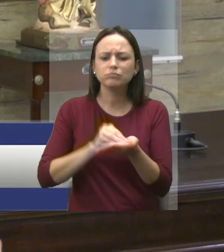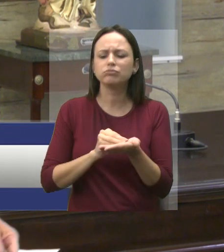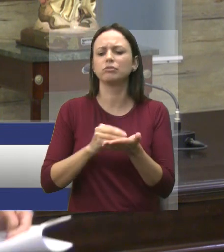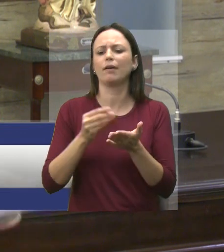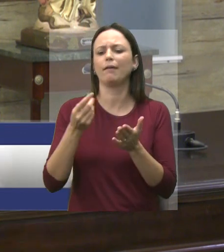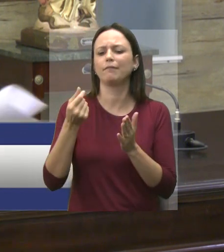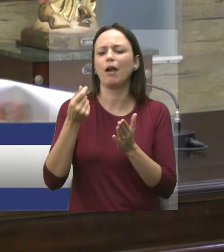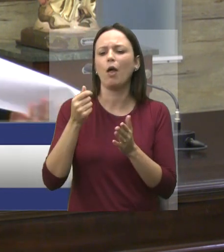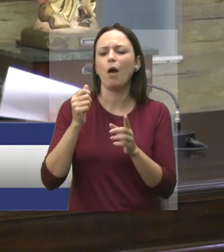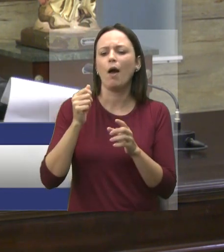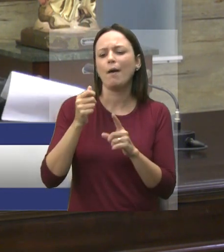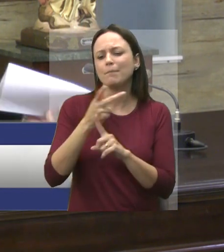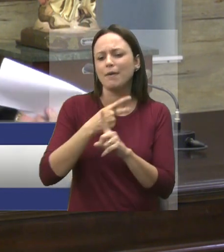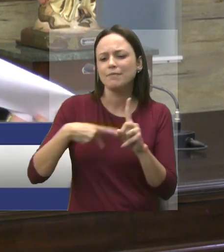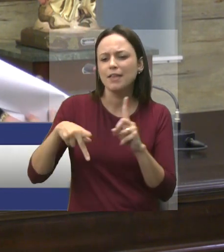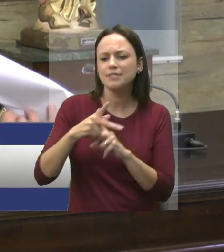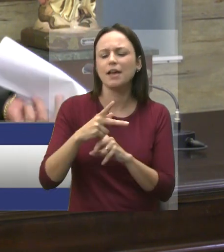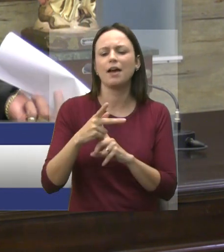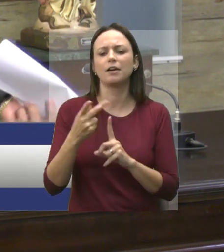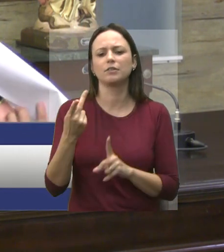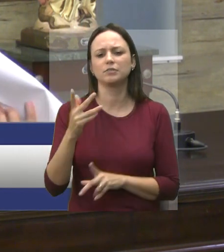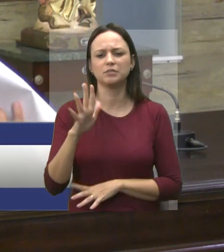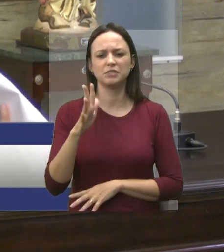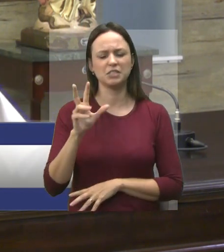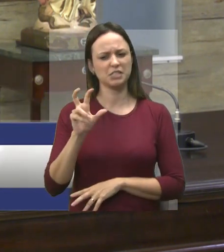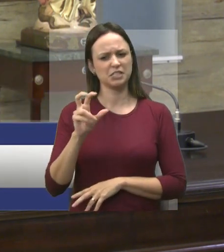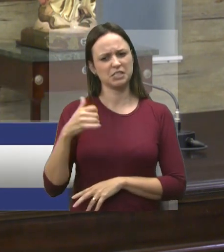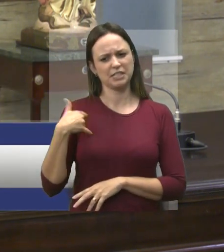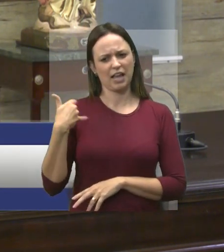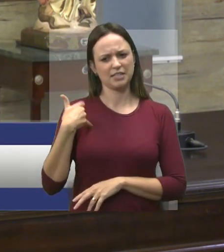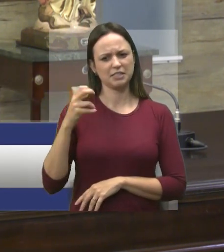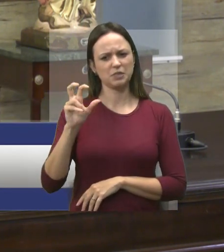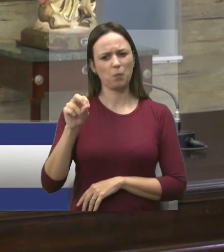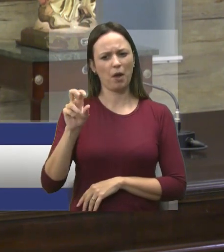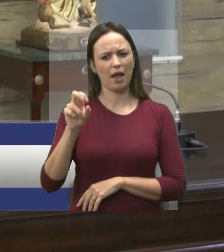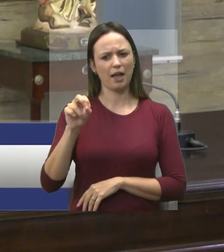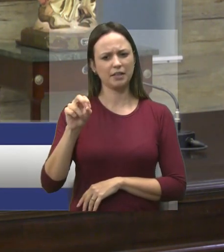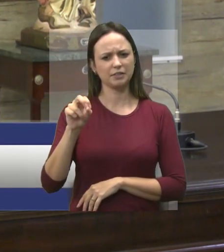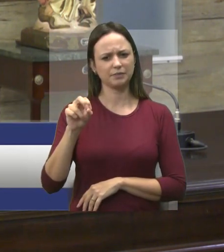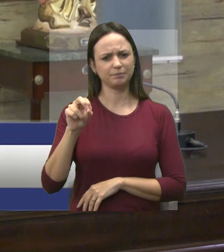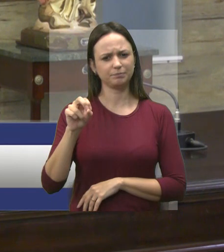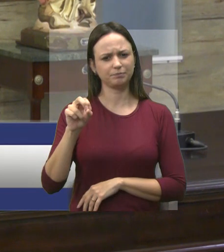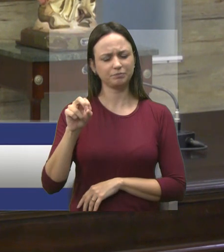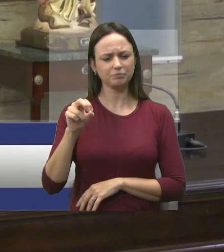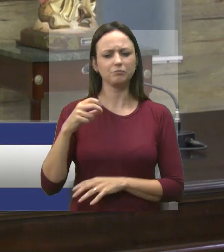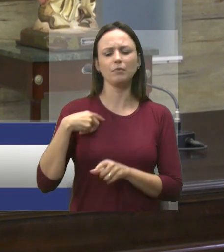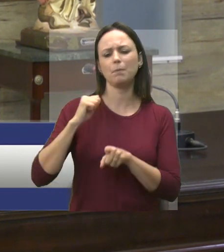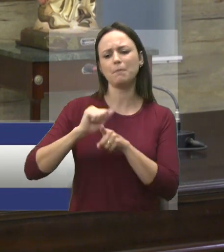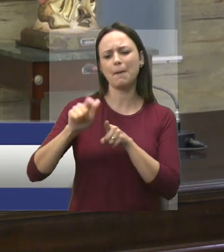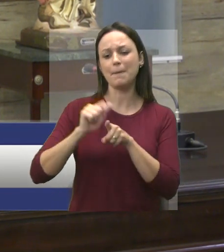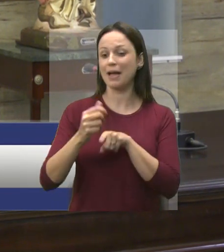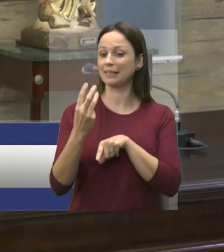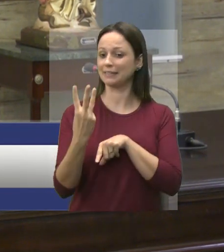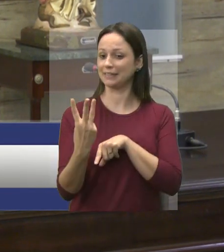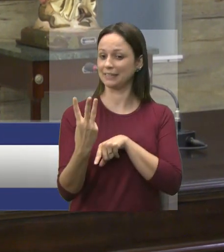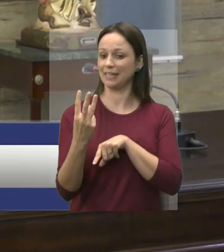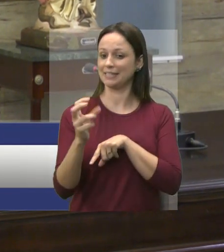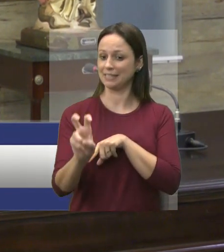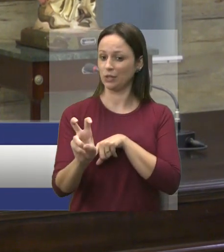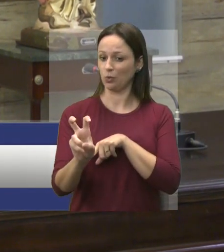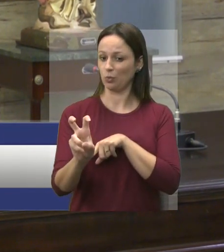previdenciário, que numa idade de 50 anos, com 35 anos de contribuição,